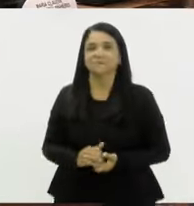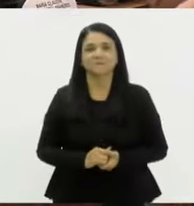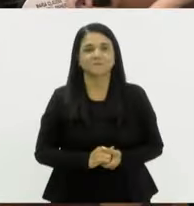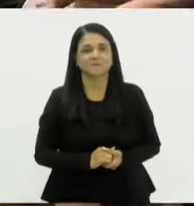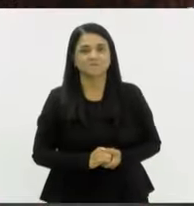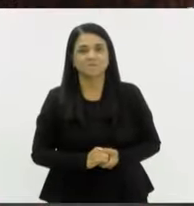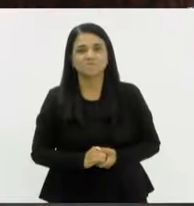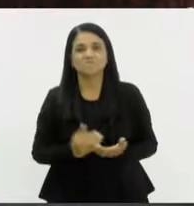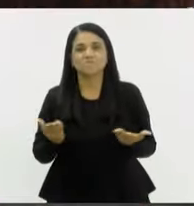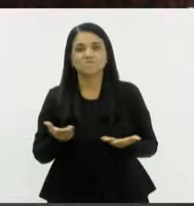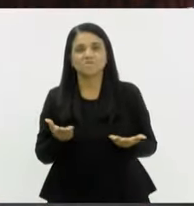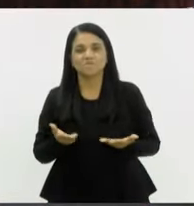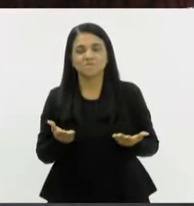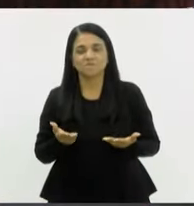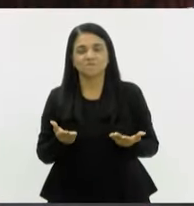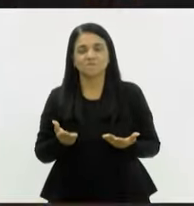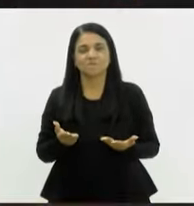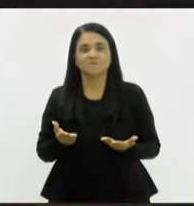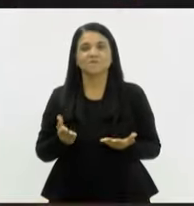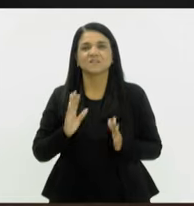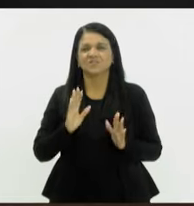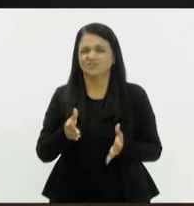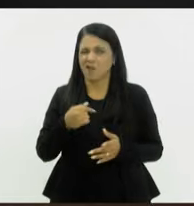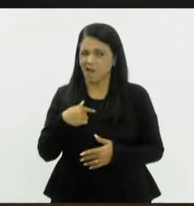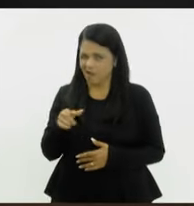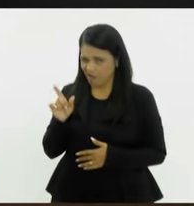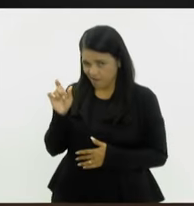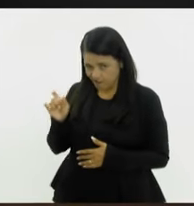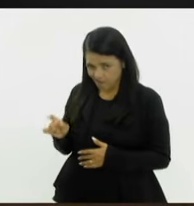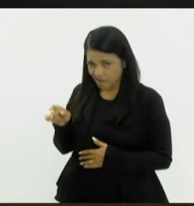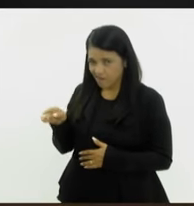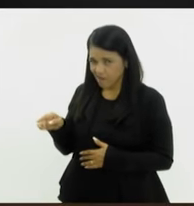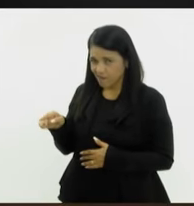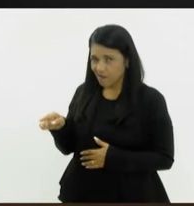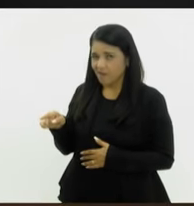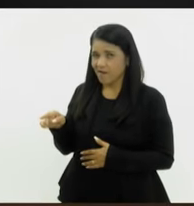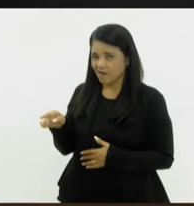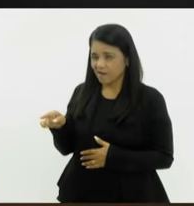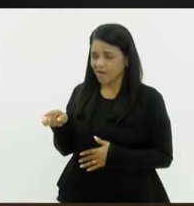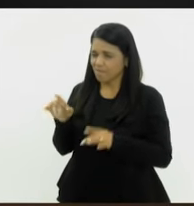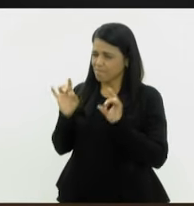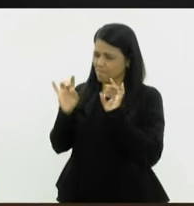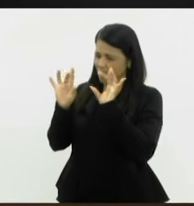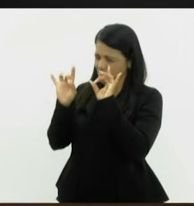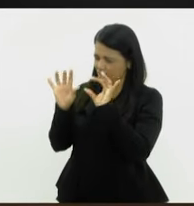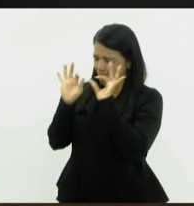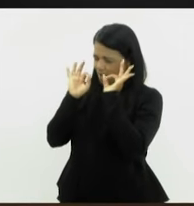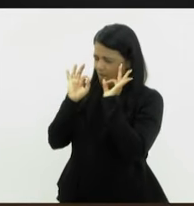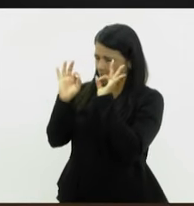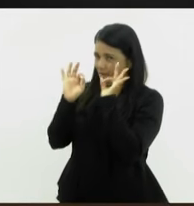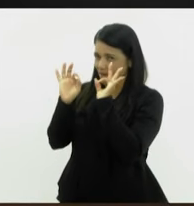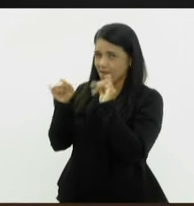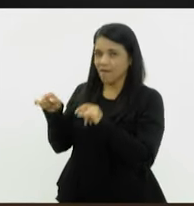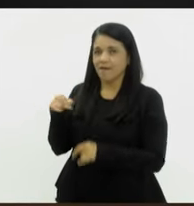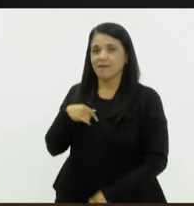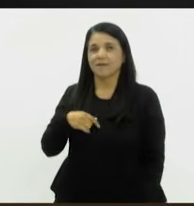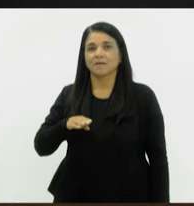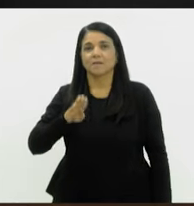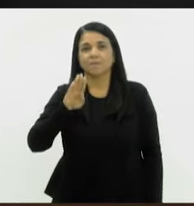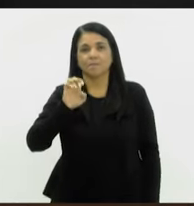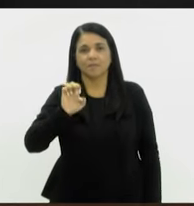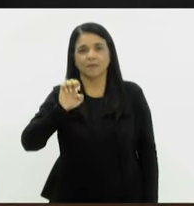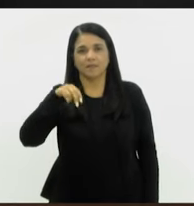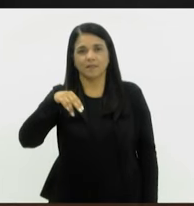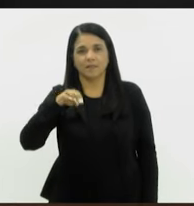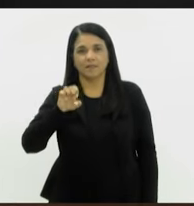pra nossa queridíssima e já viu Vocês já viram que el ela é a nossa dando quinha né a nossa querida Benedita